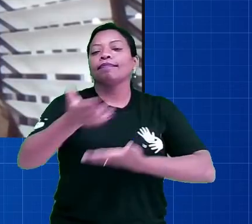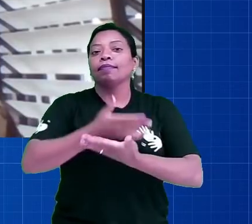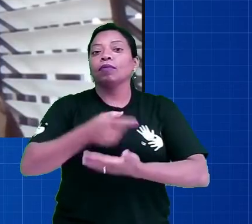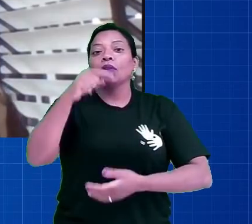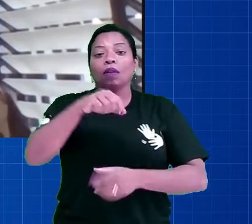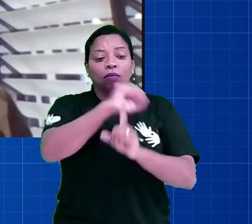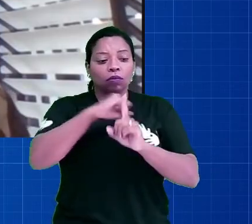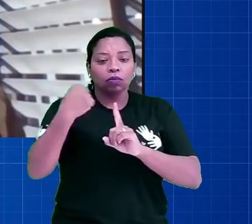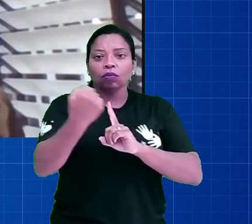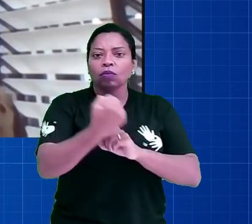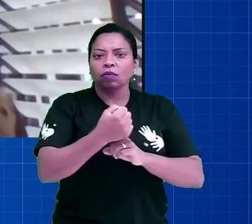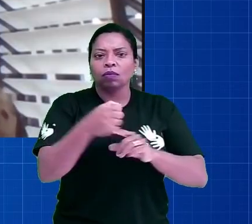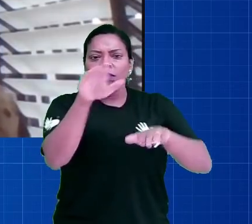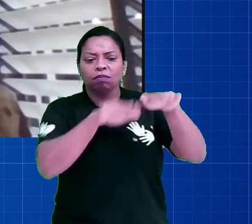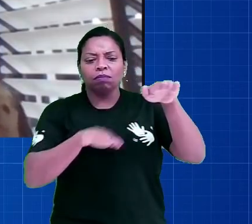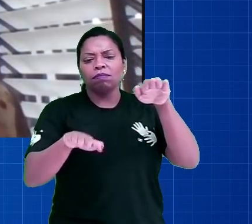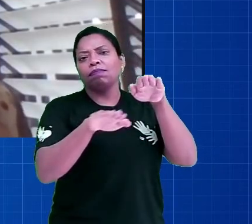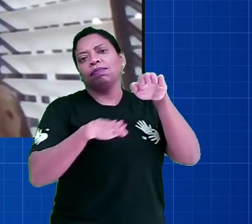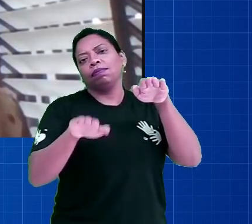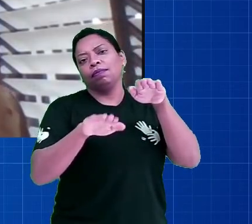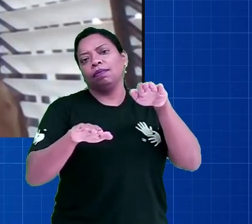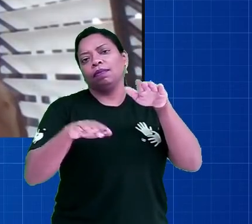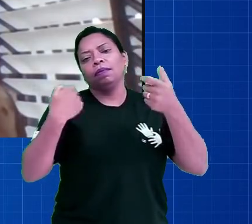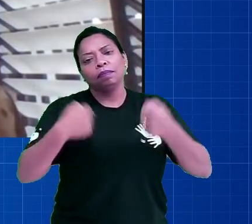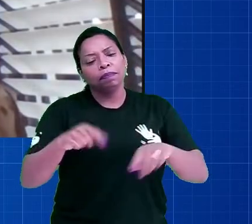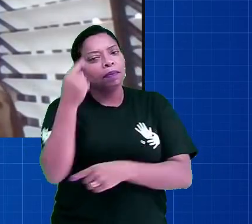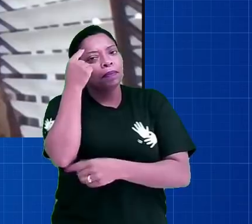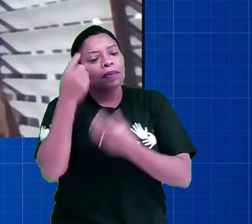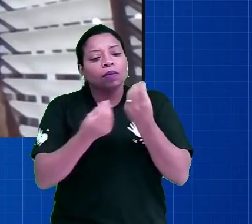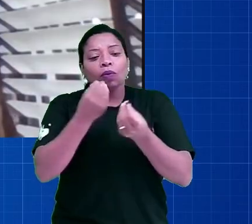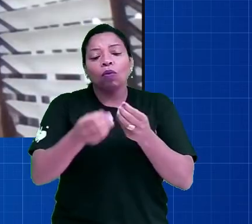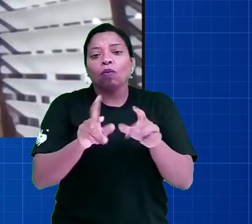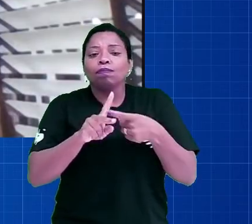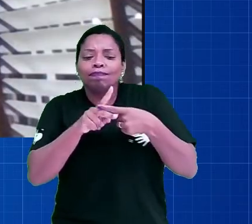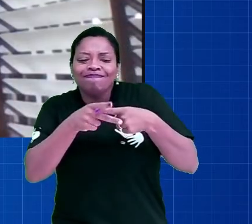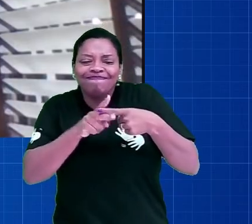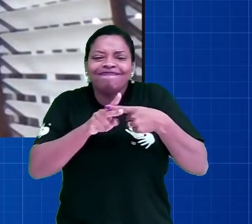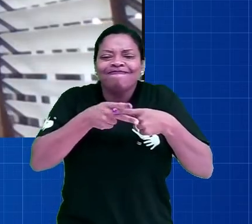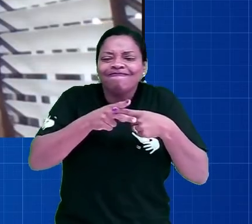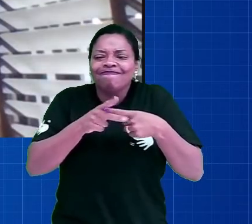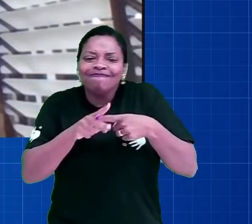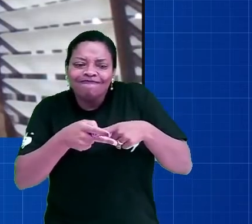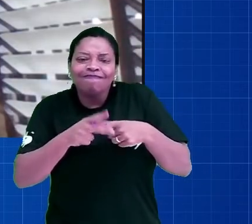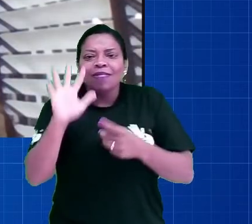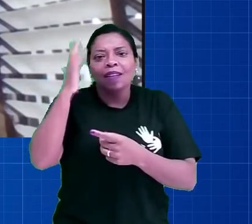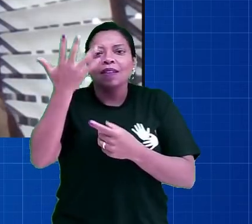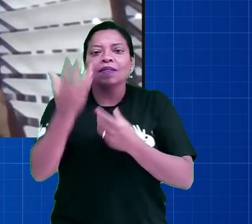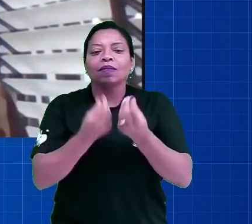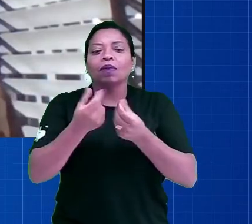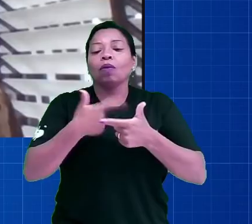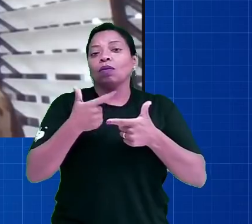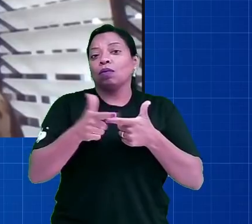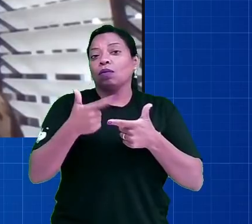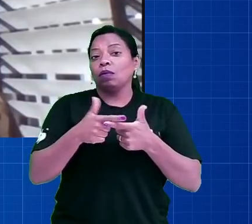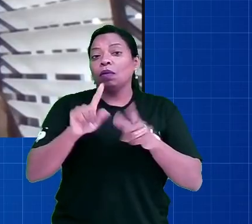serem resolvidas, e, obviamente, não será um modelo, um tipo, um caminho único